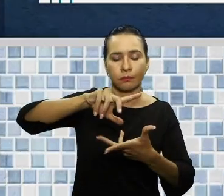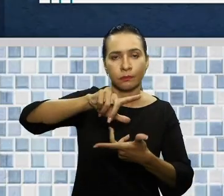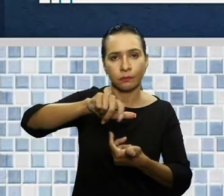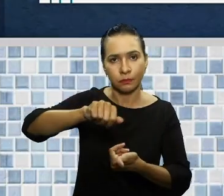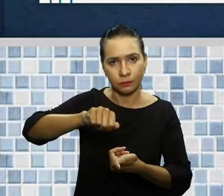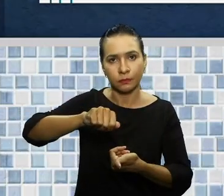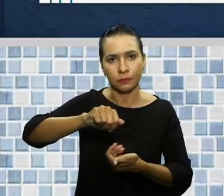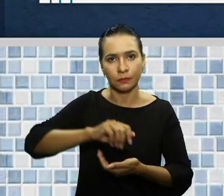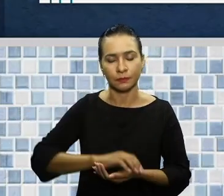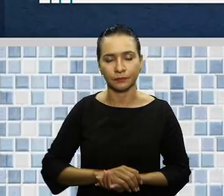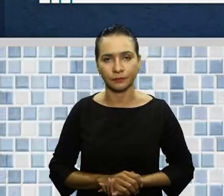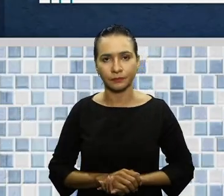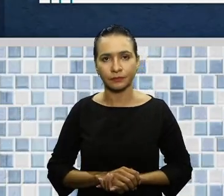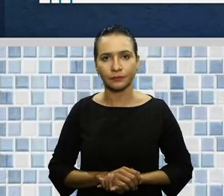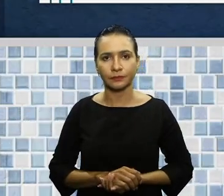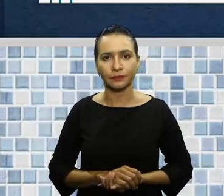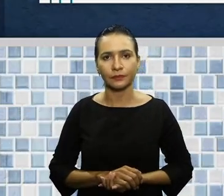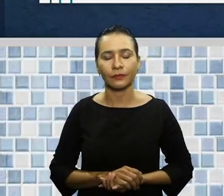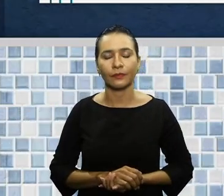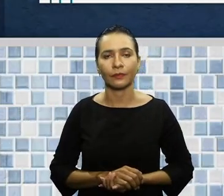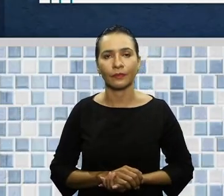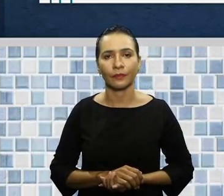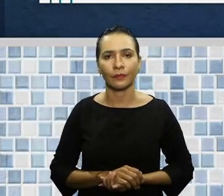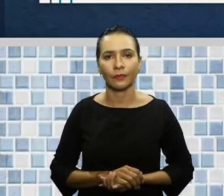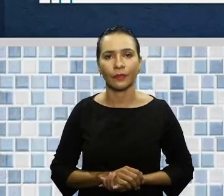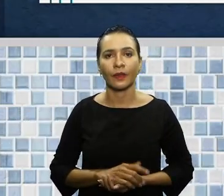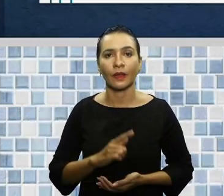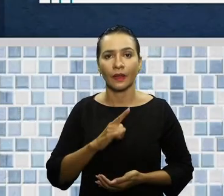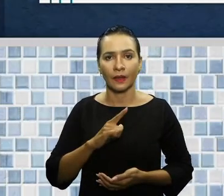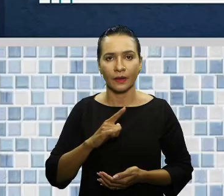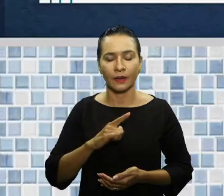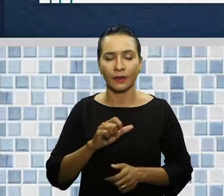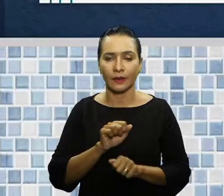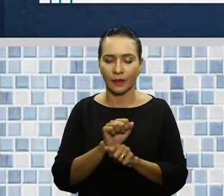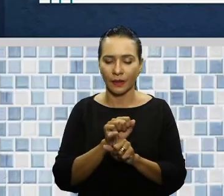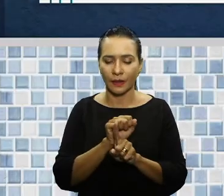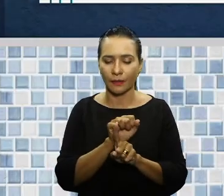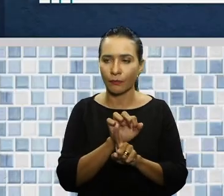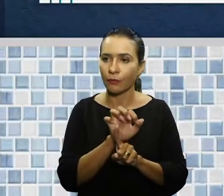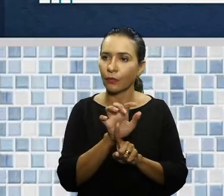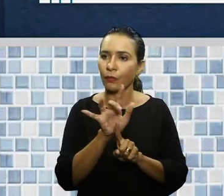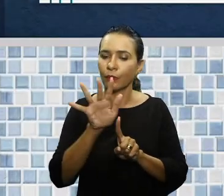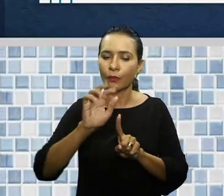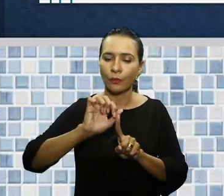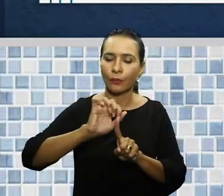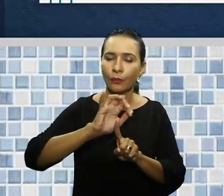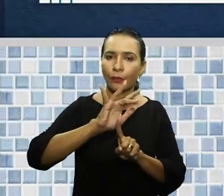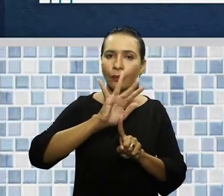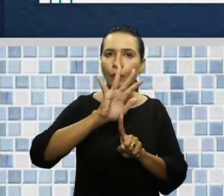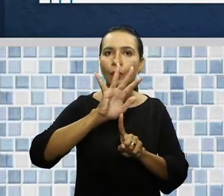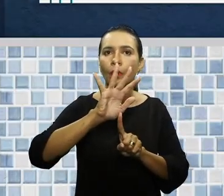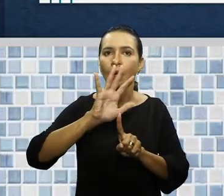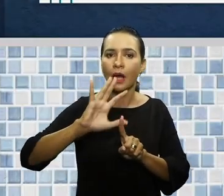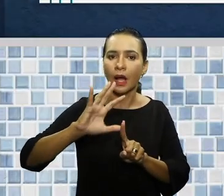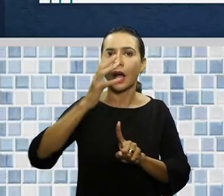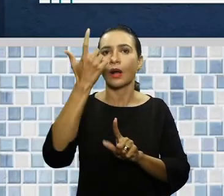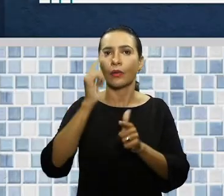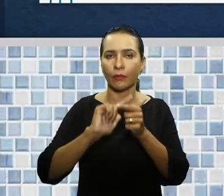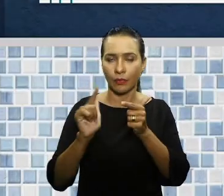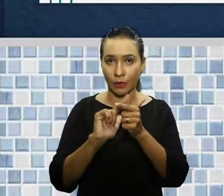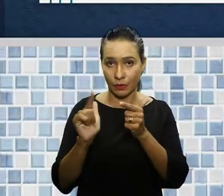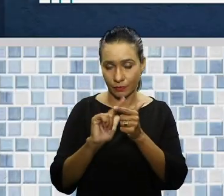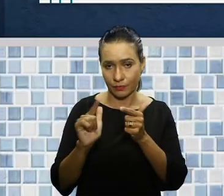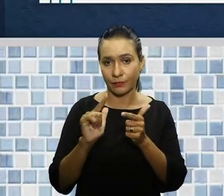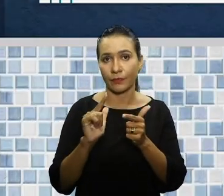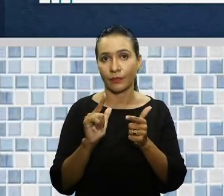acontecem, com os efeitos que acontecem com a emissão de partículas na atmosfera, né? Então, a